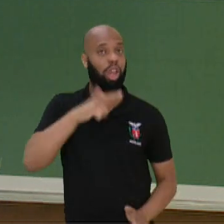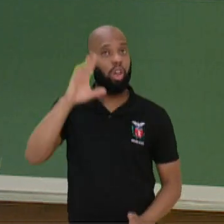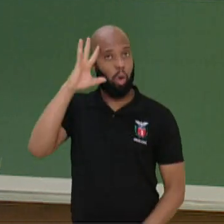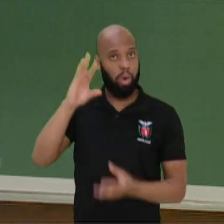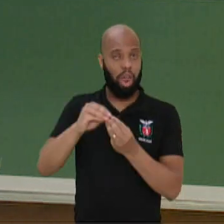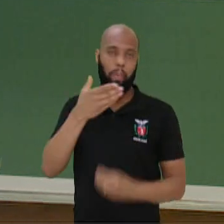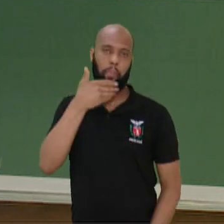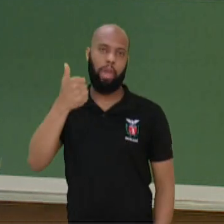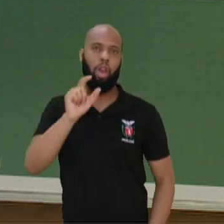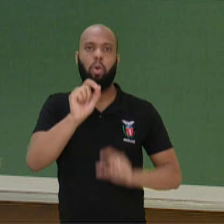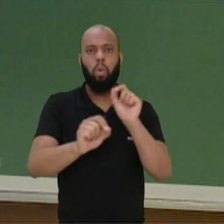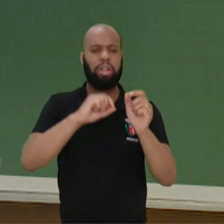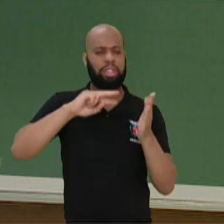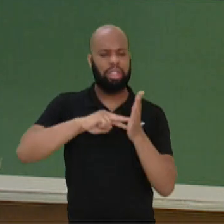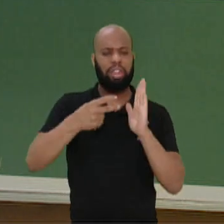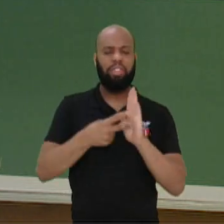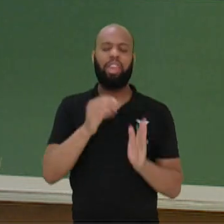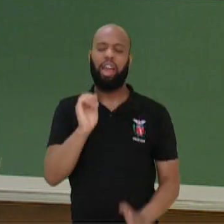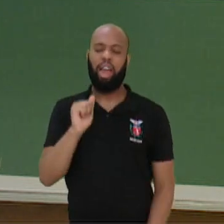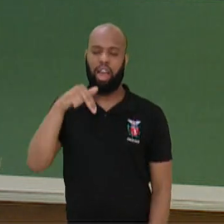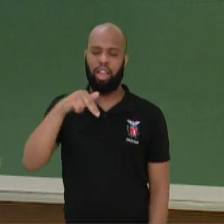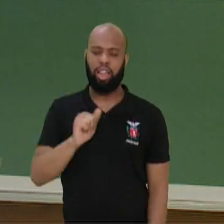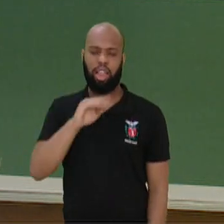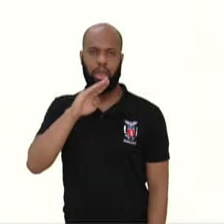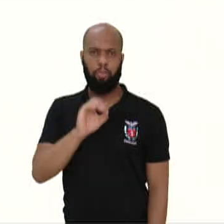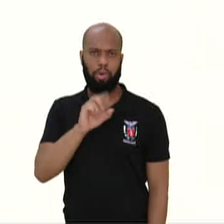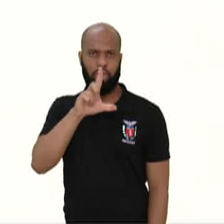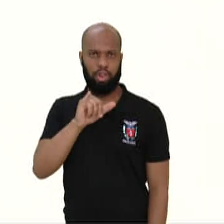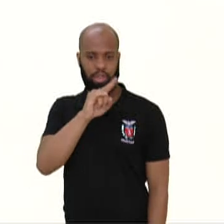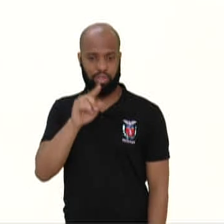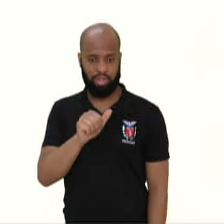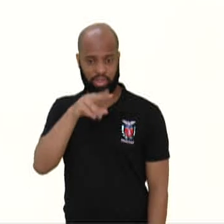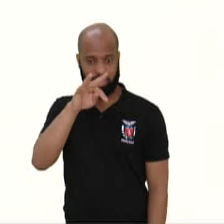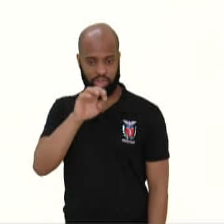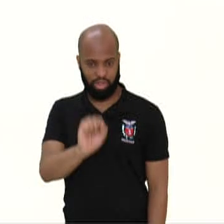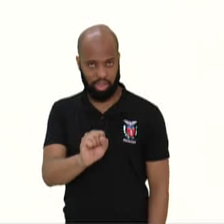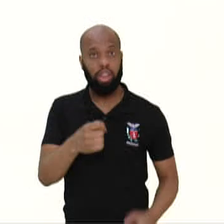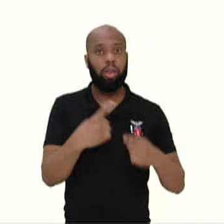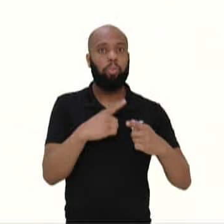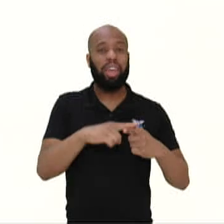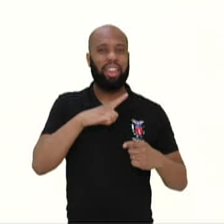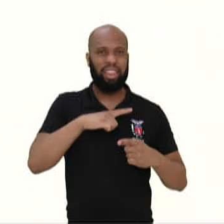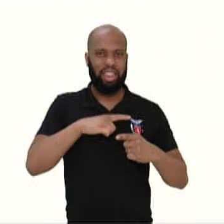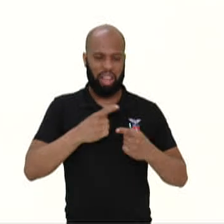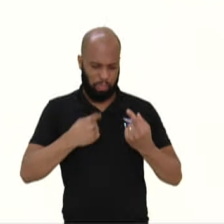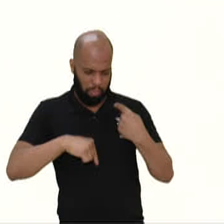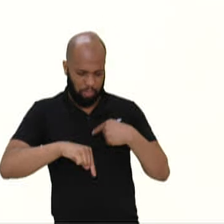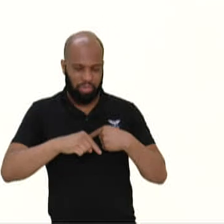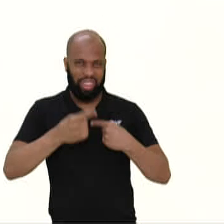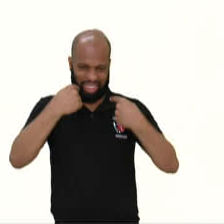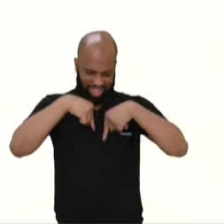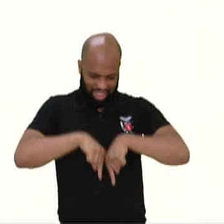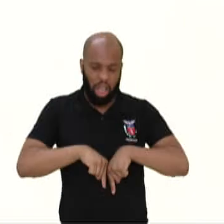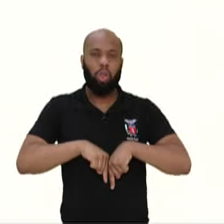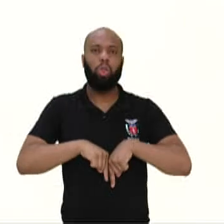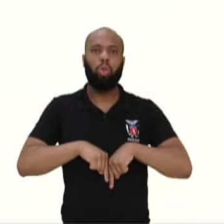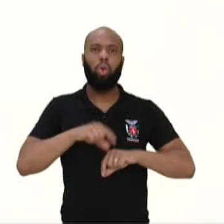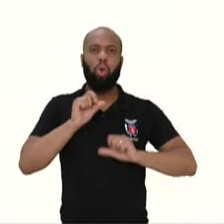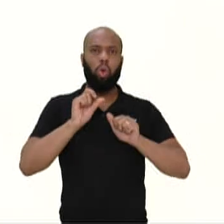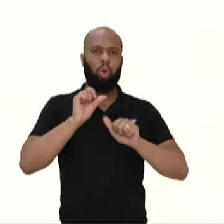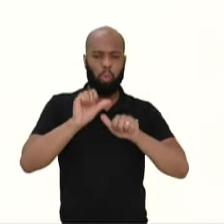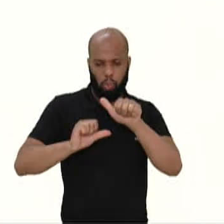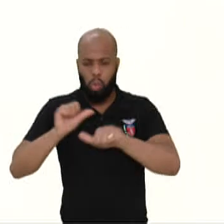um pouco melhor o que são esses anabolizantes. Então, o metabolismo, como nós já falamos em aulas anteriores, pode ser dividido